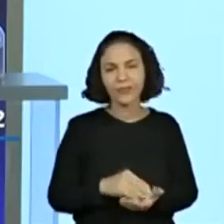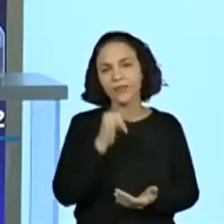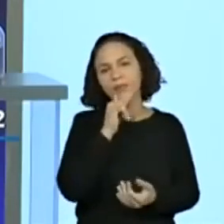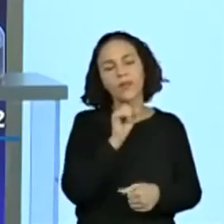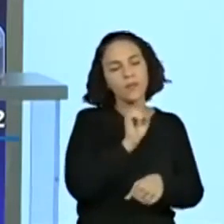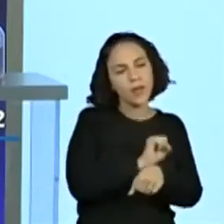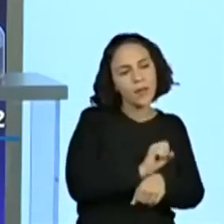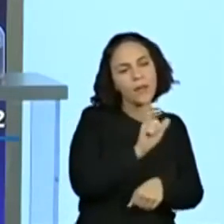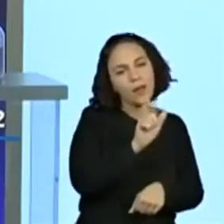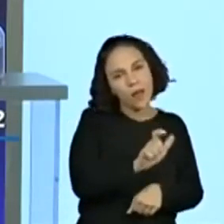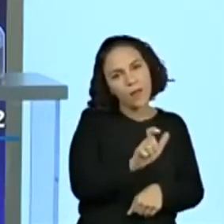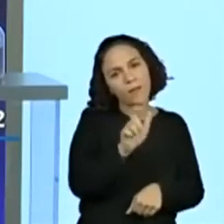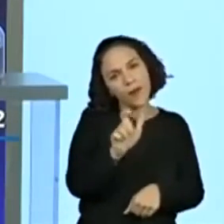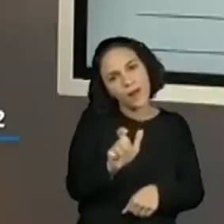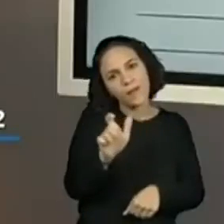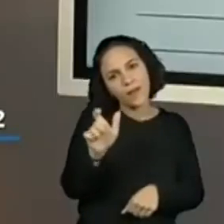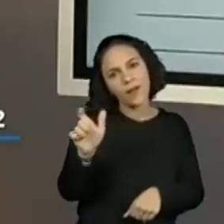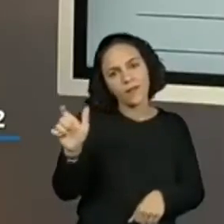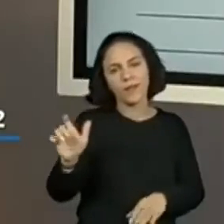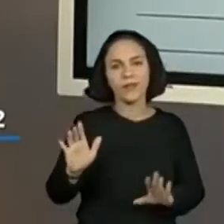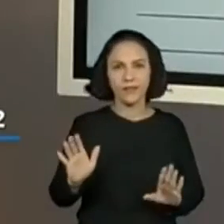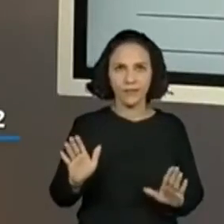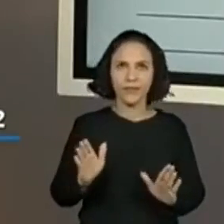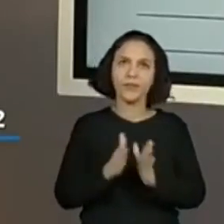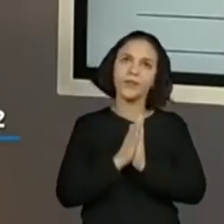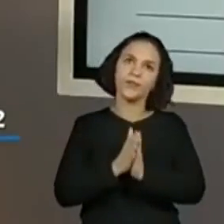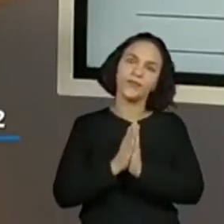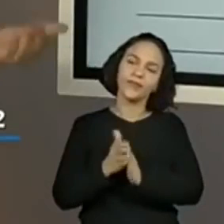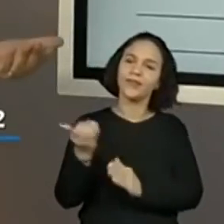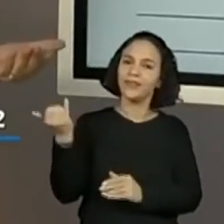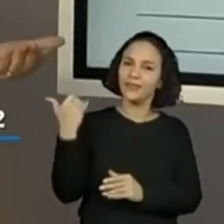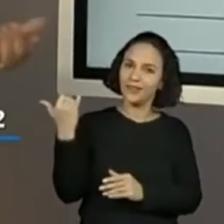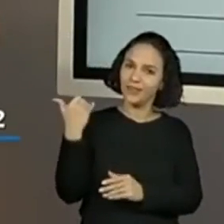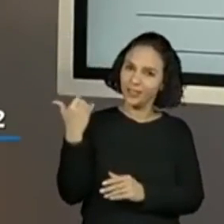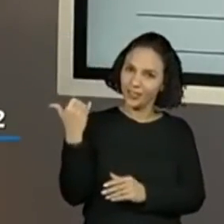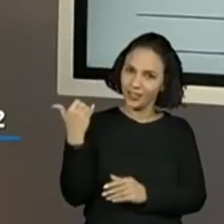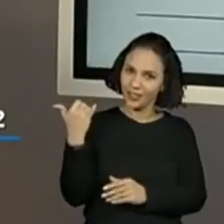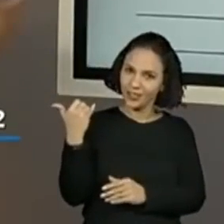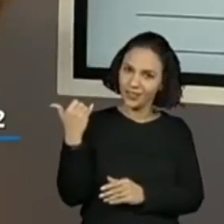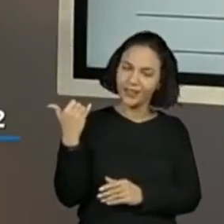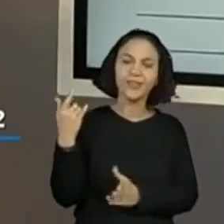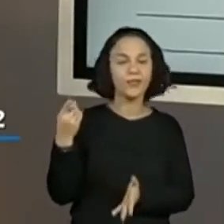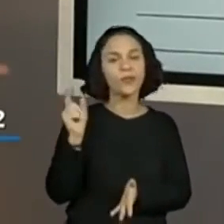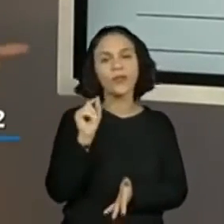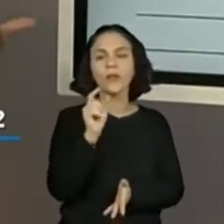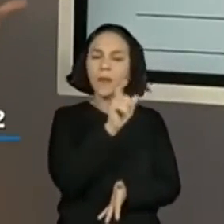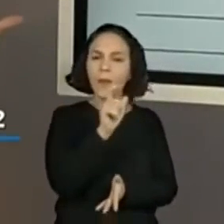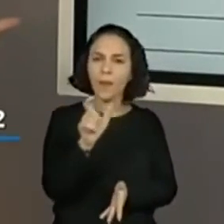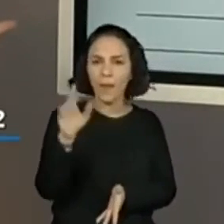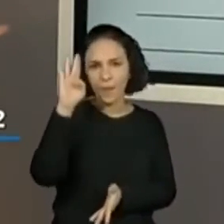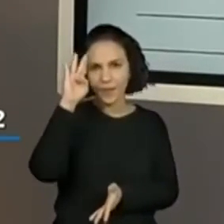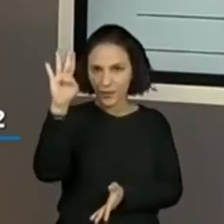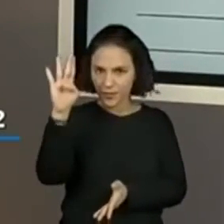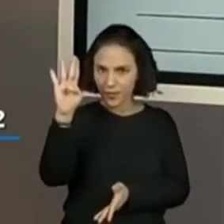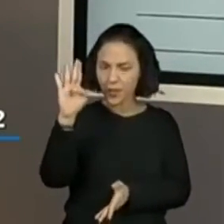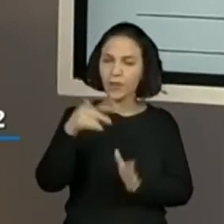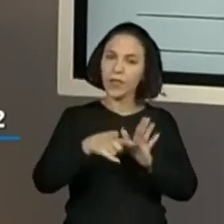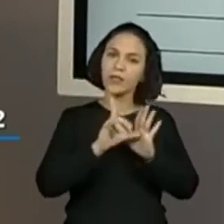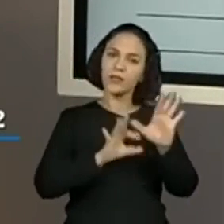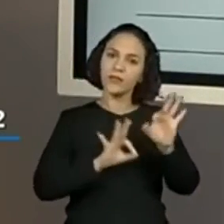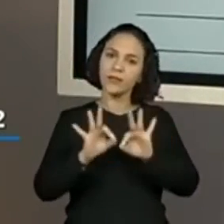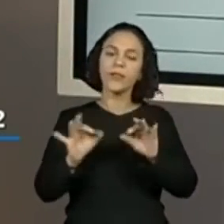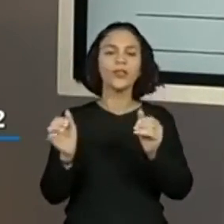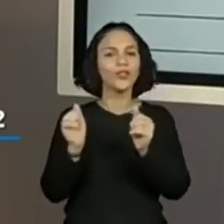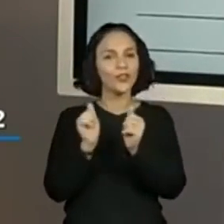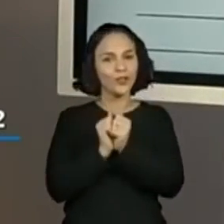pausadamente e acompanhando a escrita dela. Por favor, ditado ao professor. Ela dita, trazendo aquelas ideias que a gente já planejou e